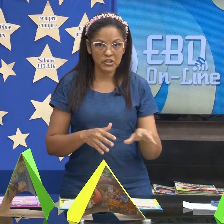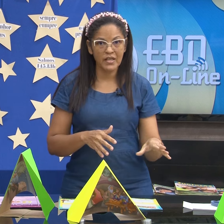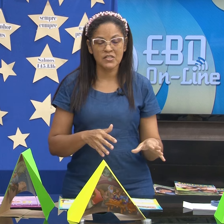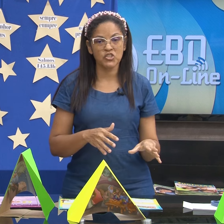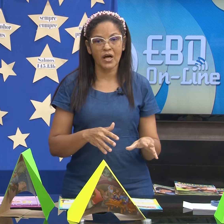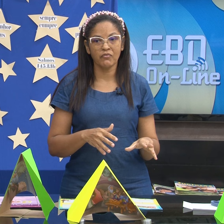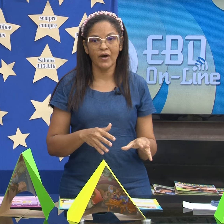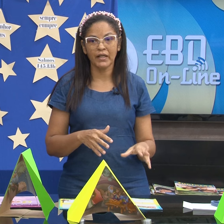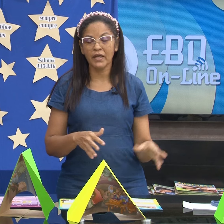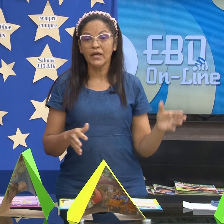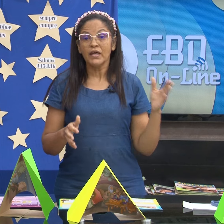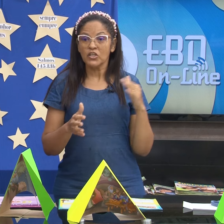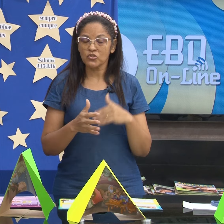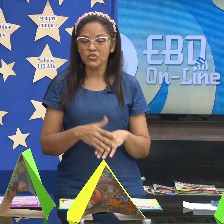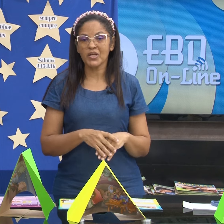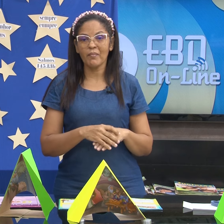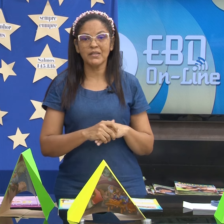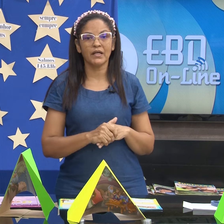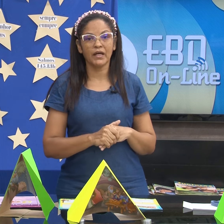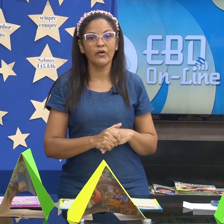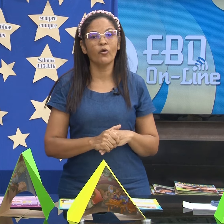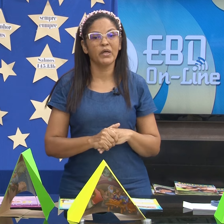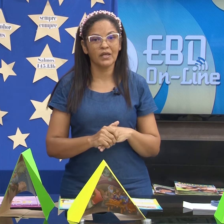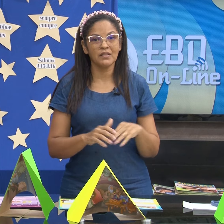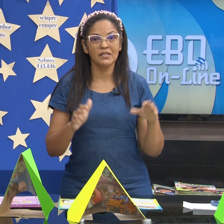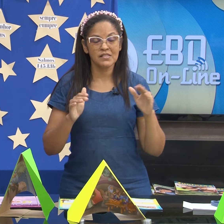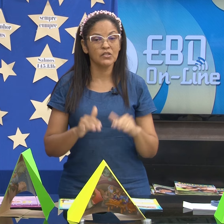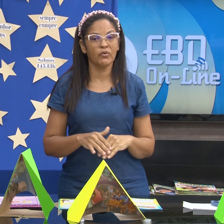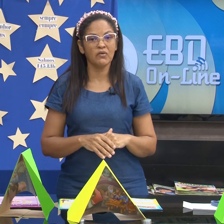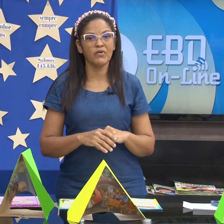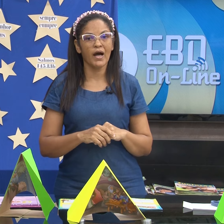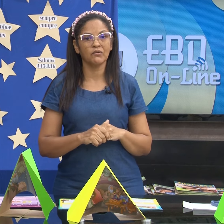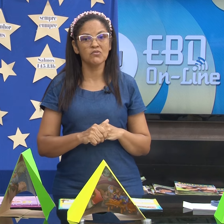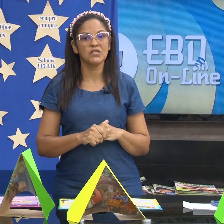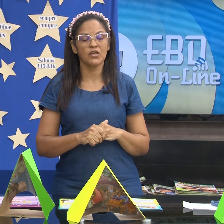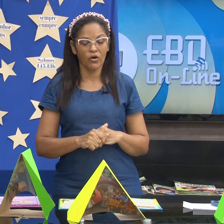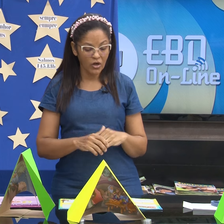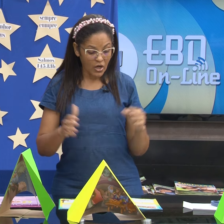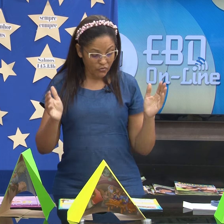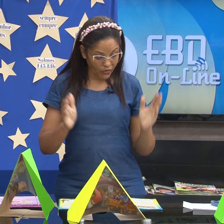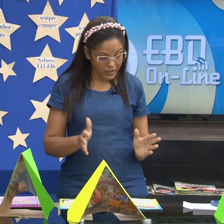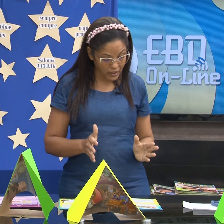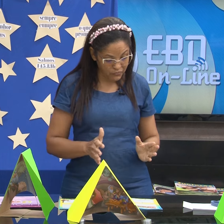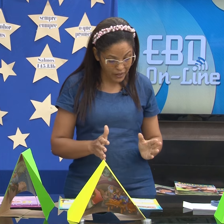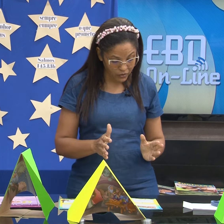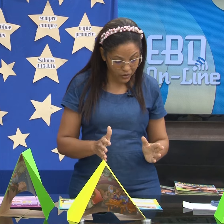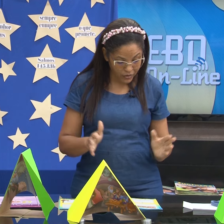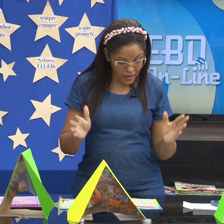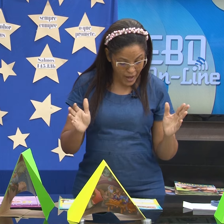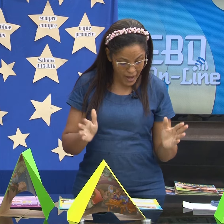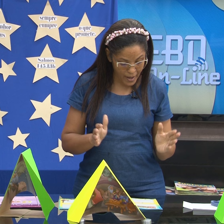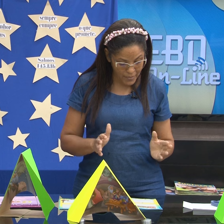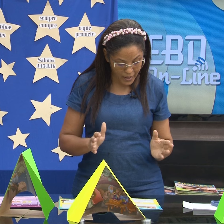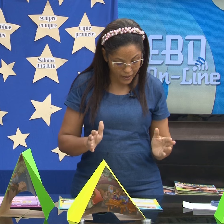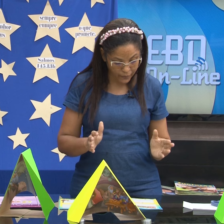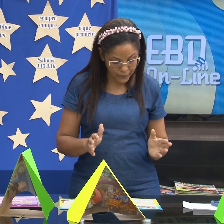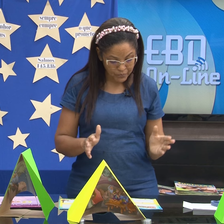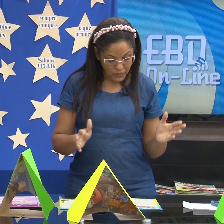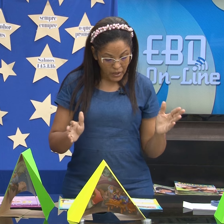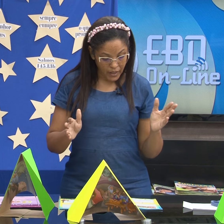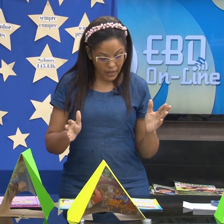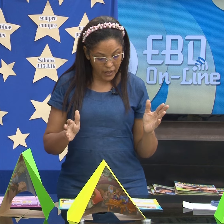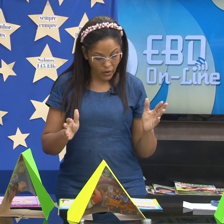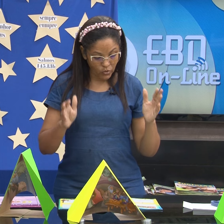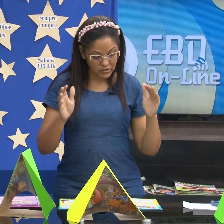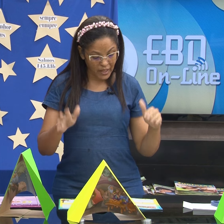aqueles três estavam ali e justamente aquele homem que tinha sido enviado ao senhor foi quem falou a Abraão